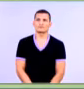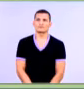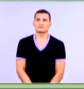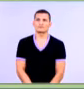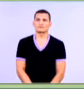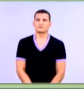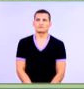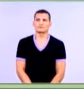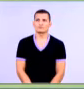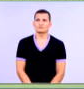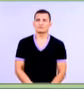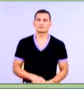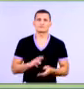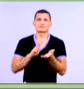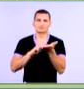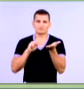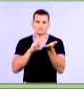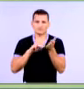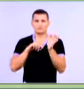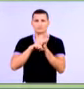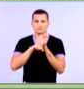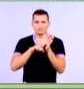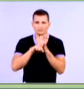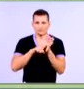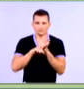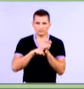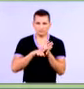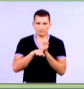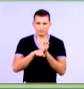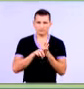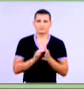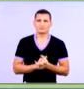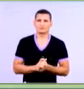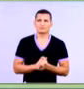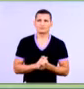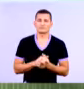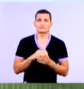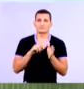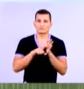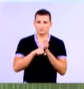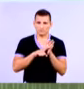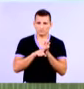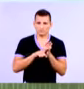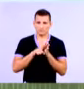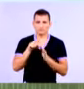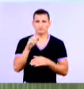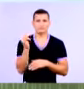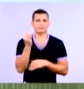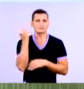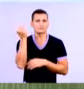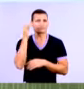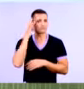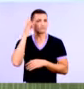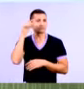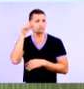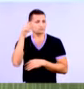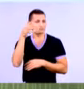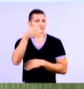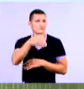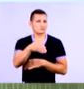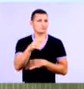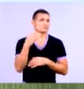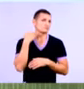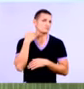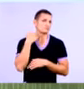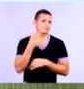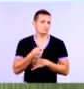Bom, os métodos de busca. Busca é muito importante. Imagine que você chega no banco e você quer consultar seu